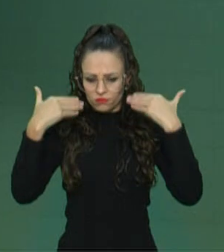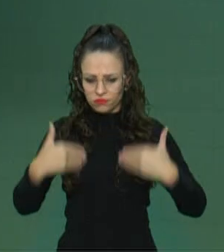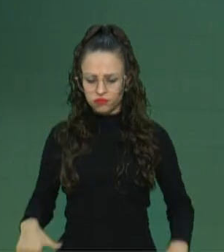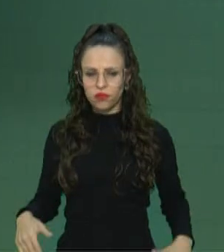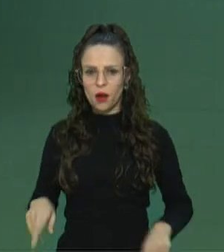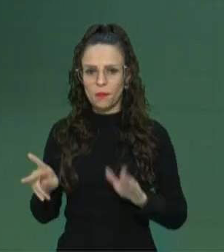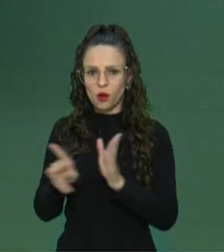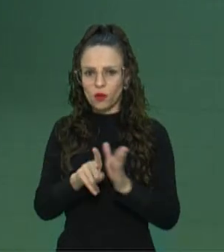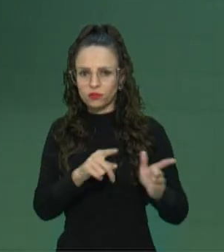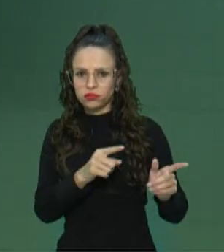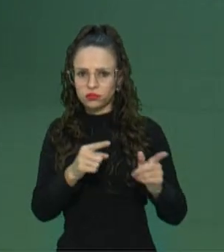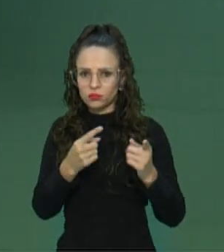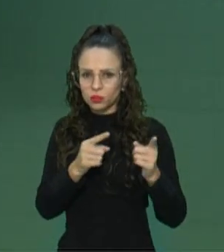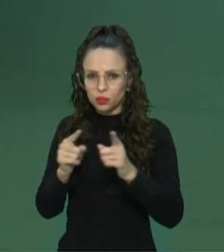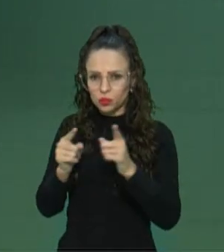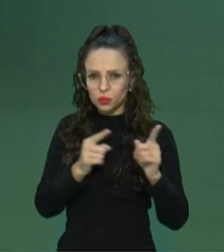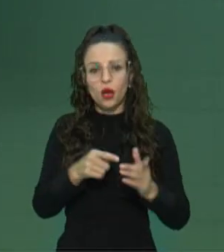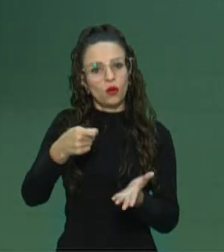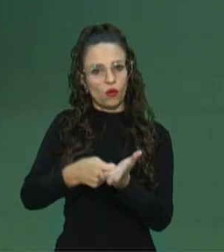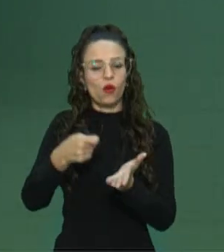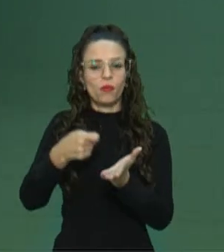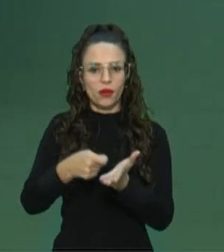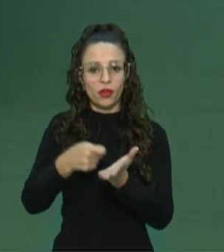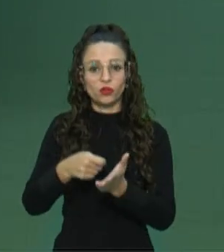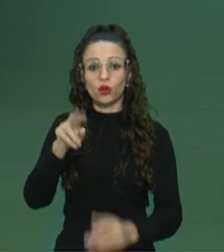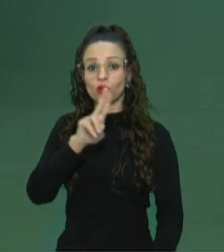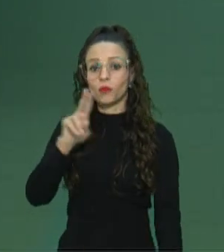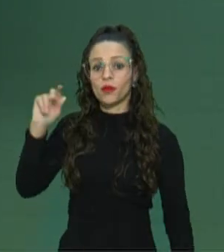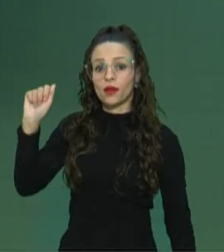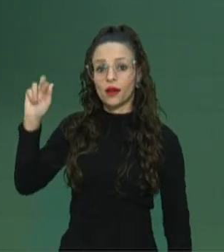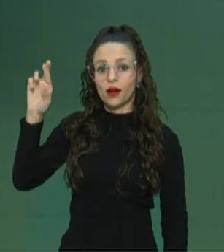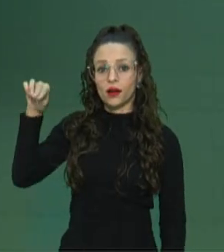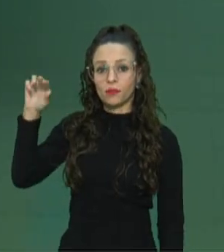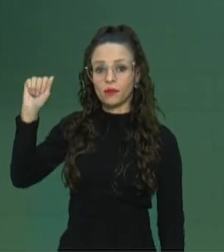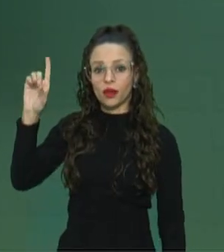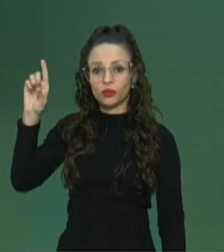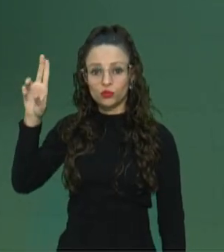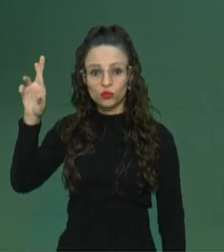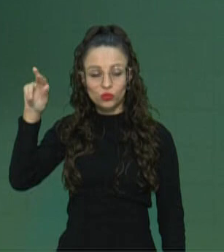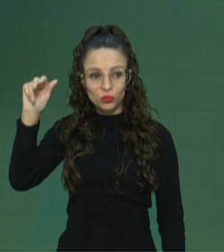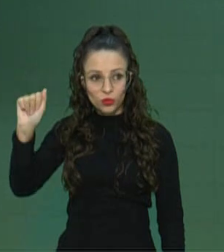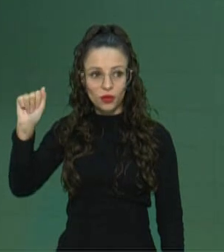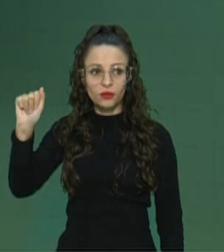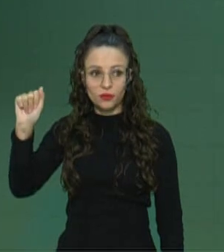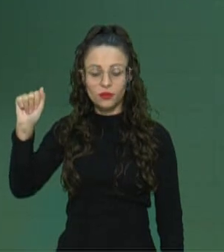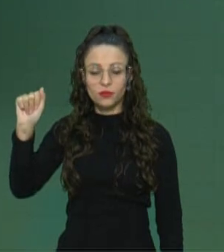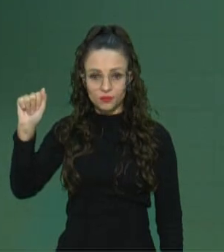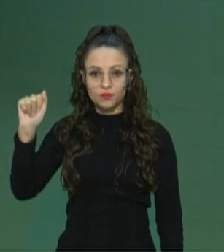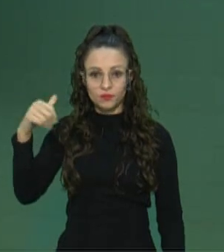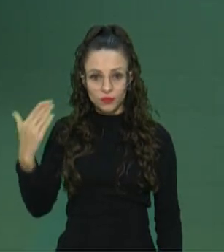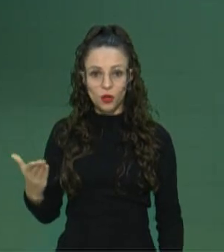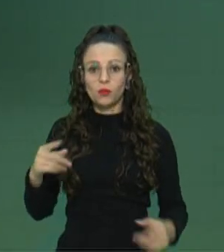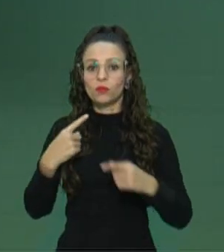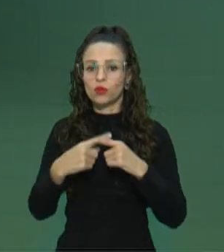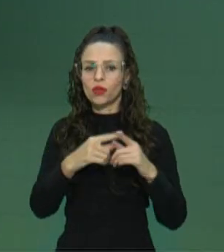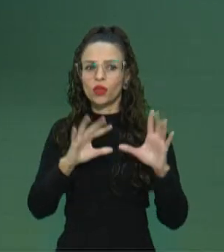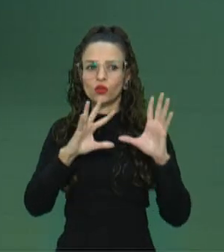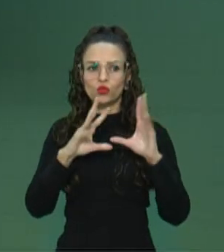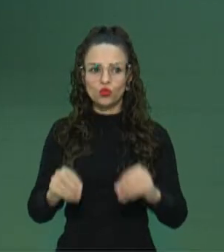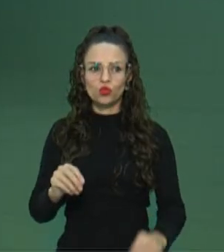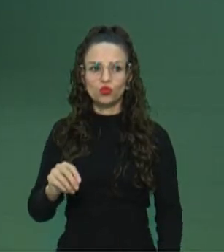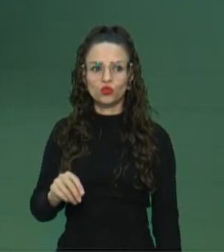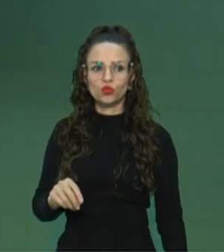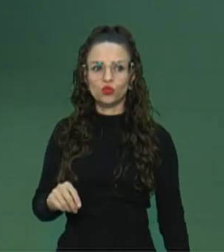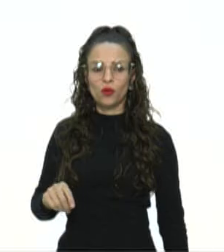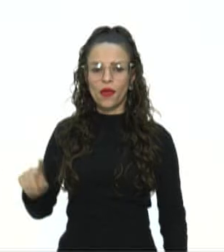do Kendo. Então é obrigatório a utilização dessa armadura, né? Por quê? Porque todos os golpes são